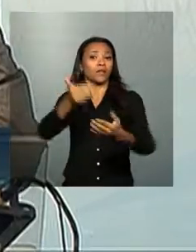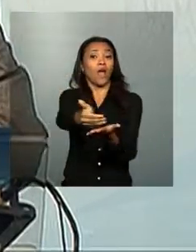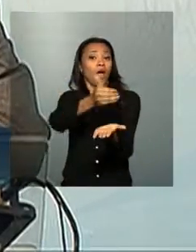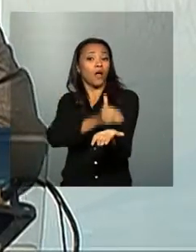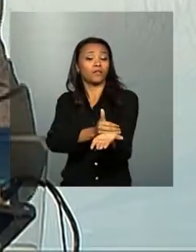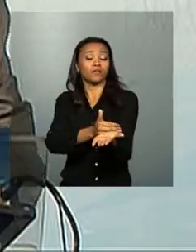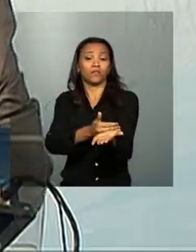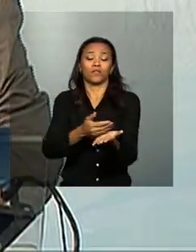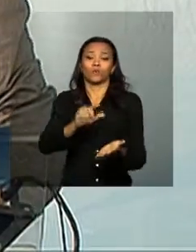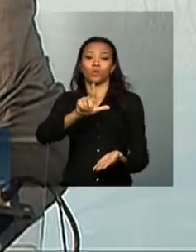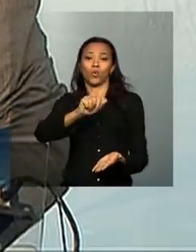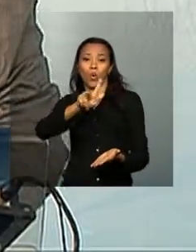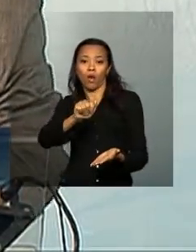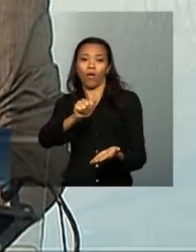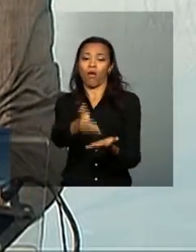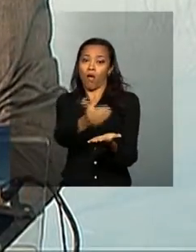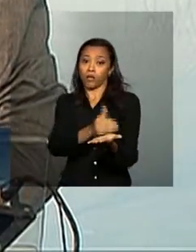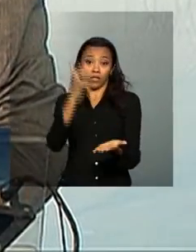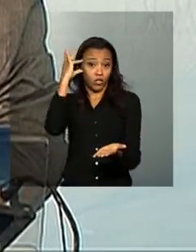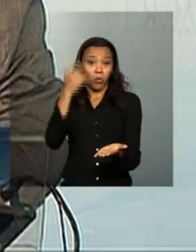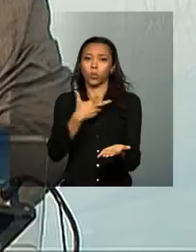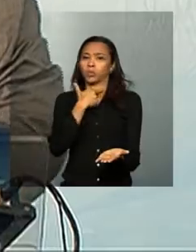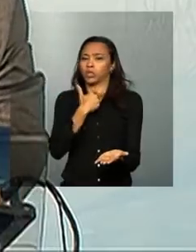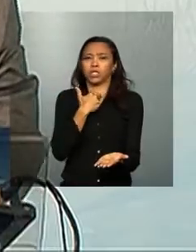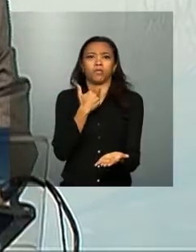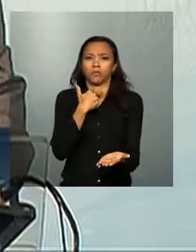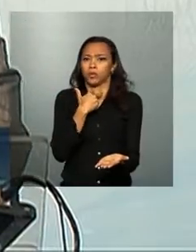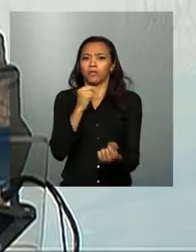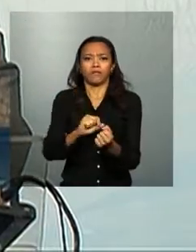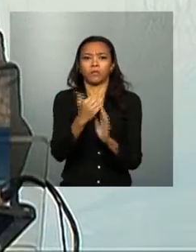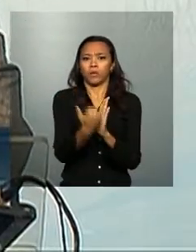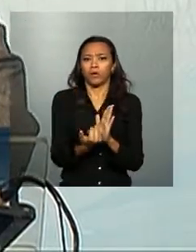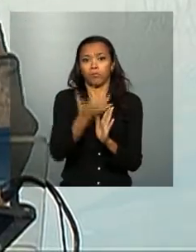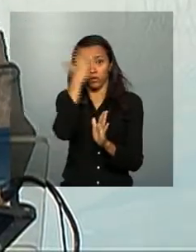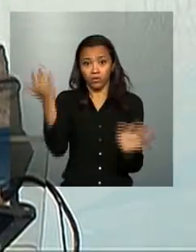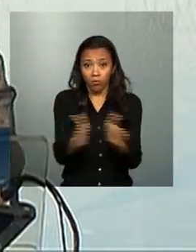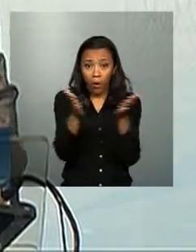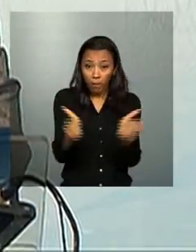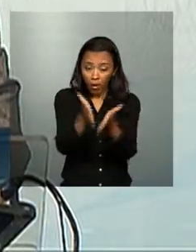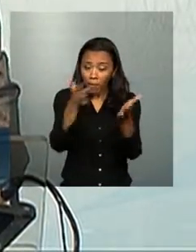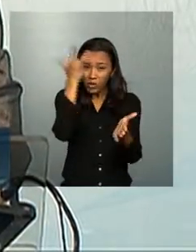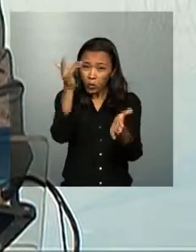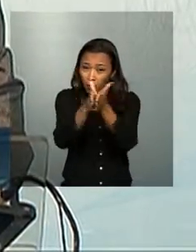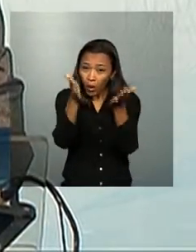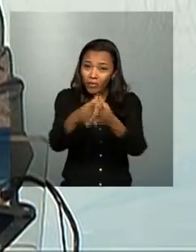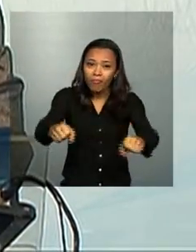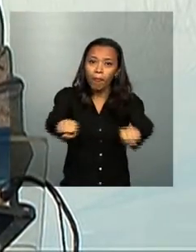Dilma, dizia que não podia fazer programa para pessoa pobre, que o pobre ia esculhambar